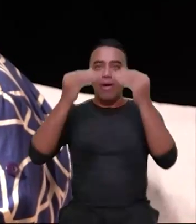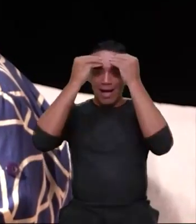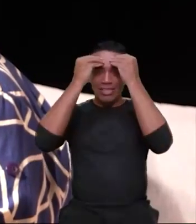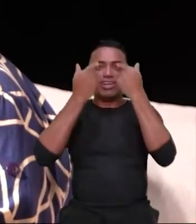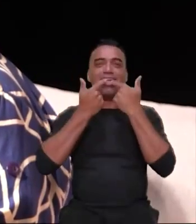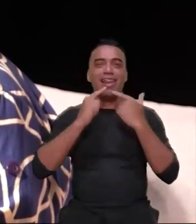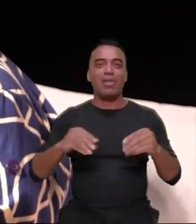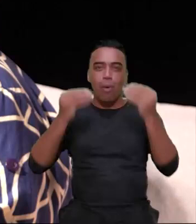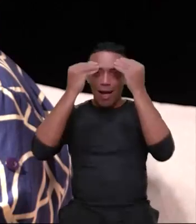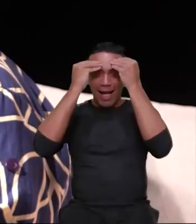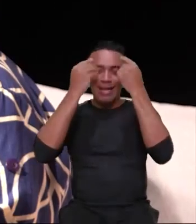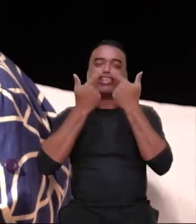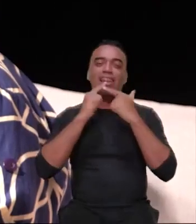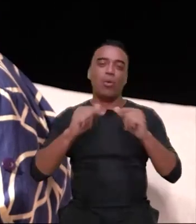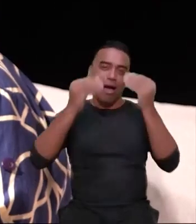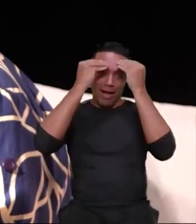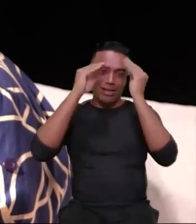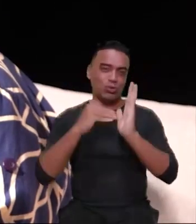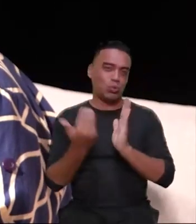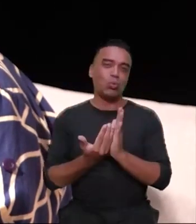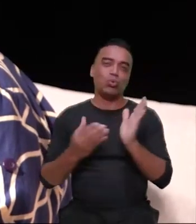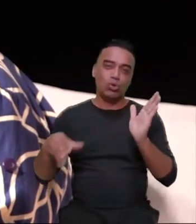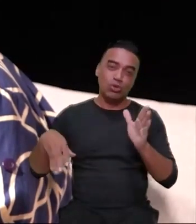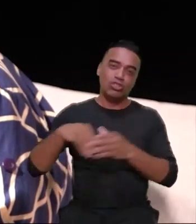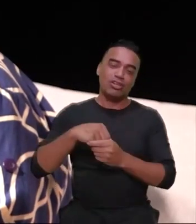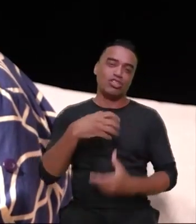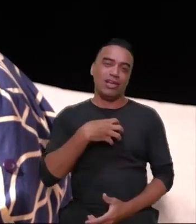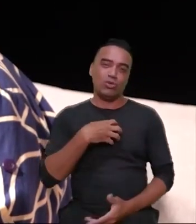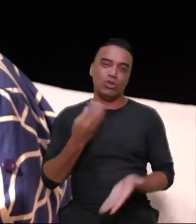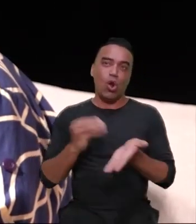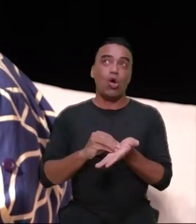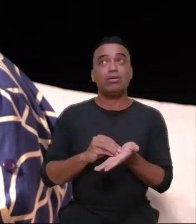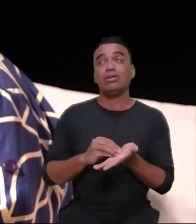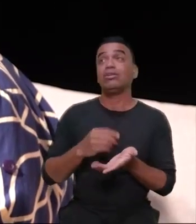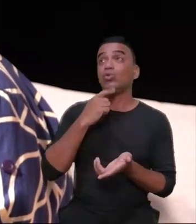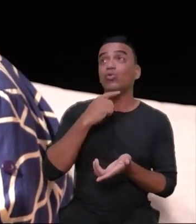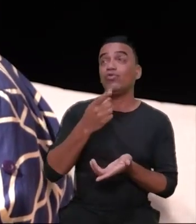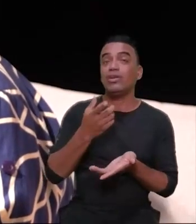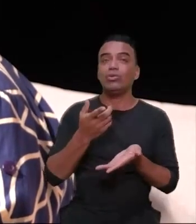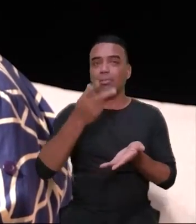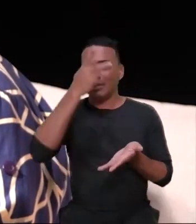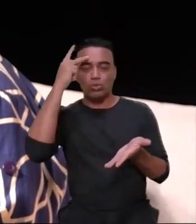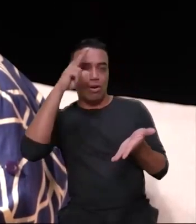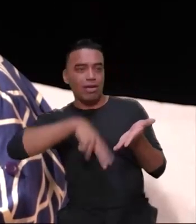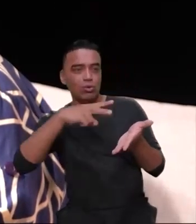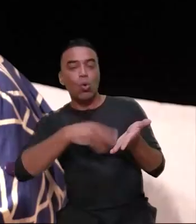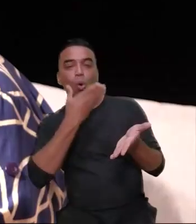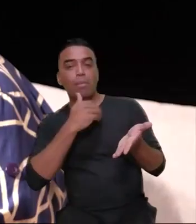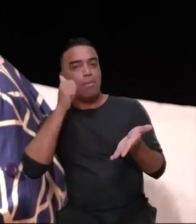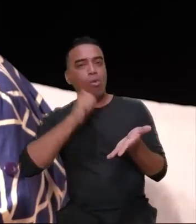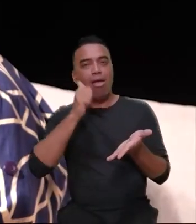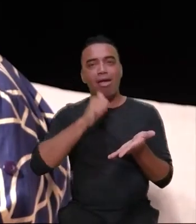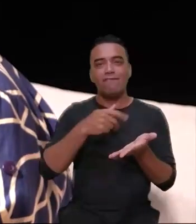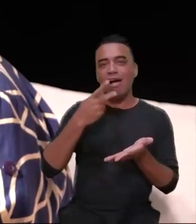é a linguagem. Duvido que tenha um leitor, uma leitora, que fale que a minha linguagem é